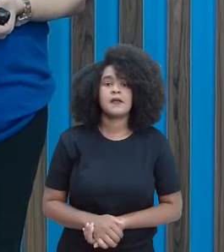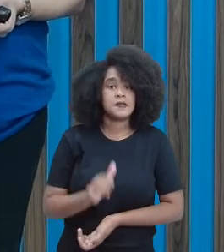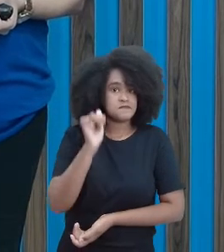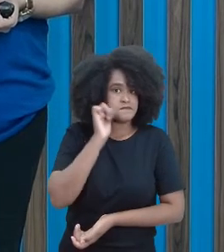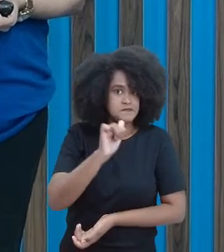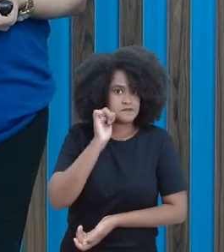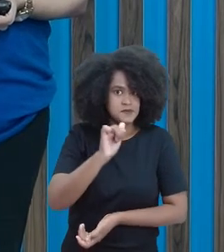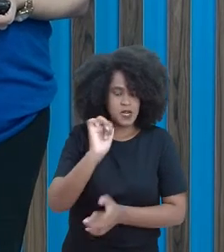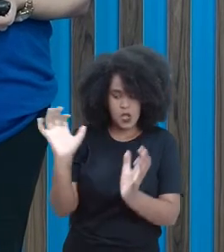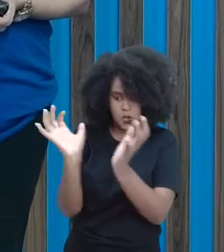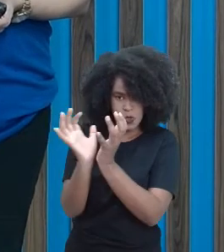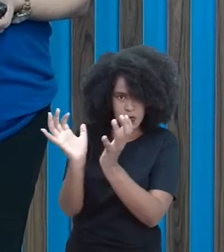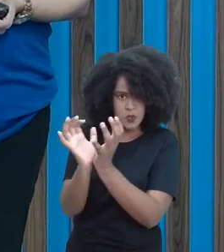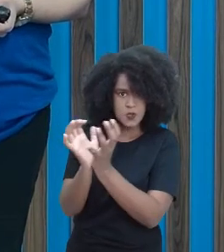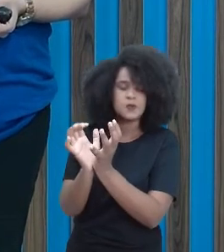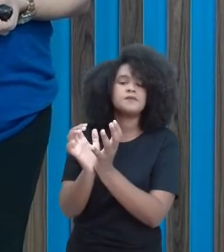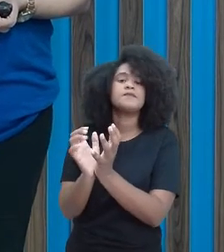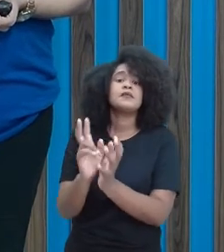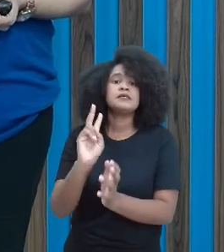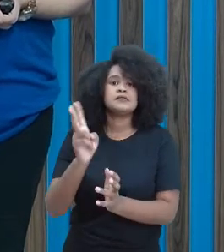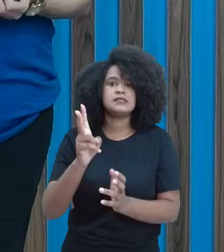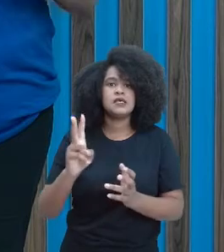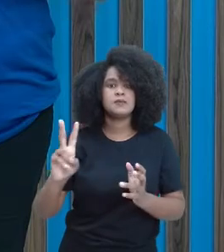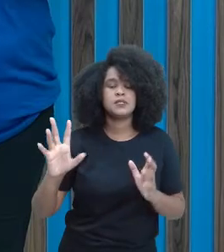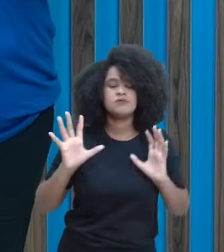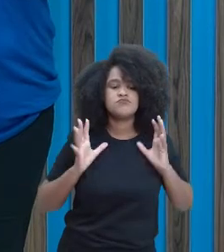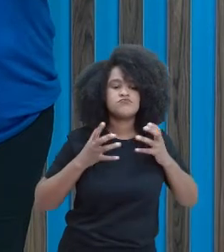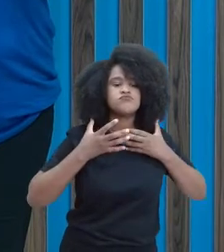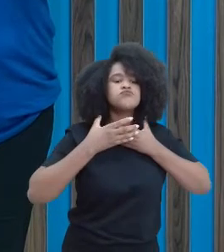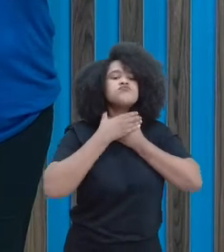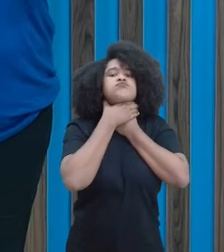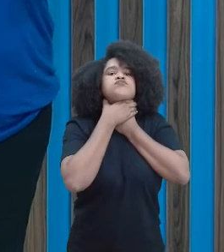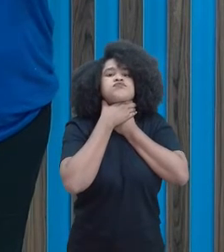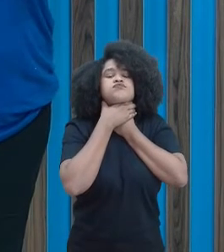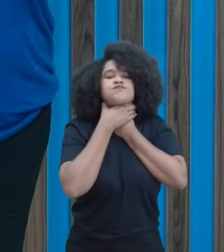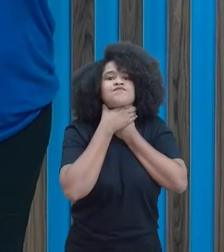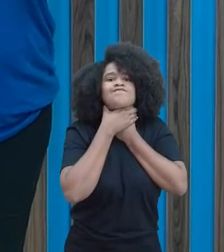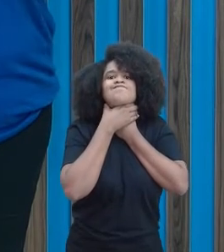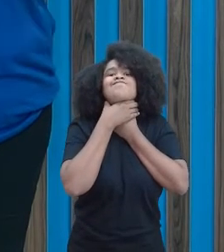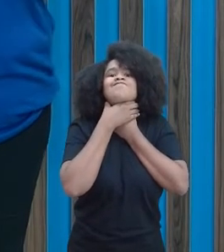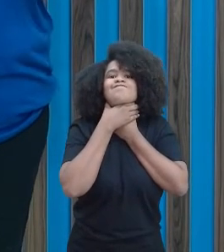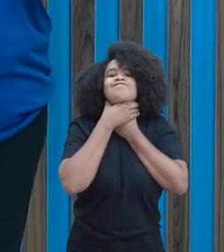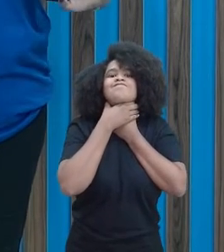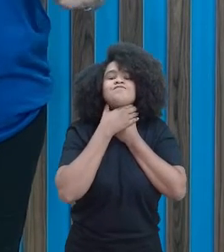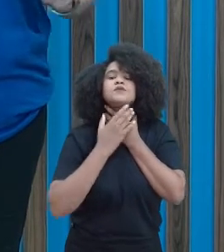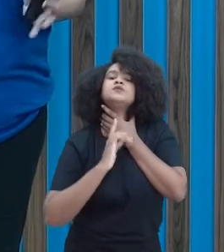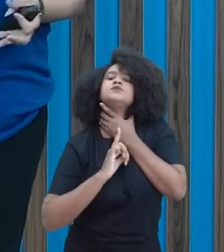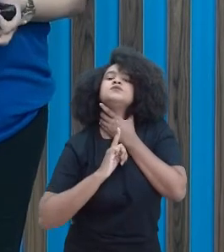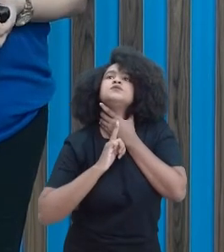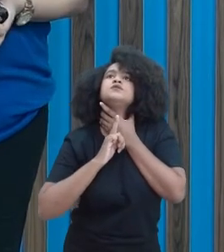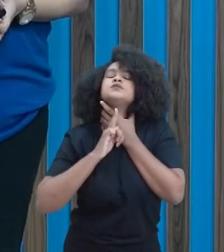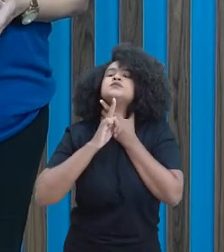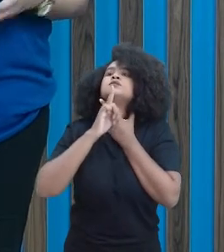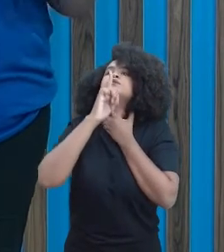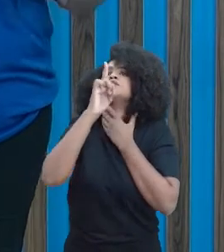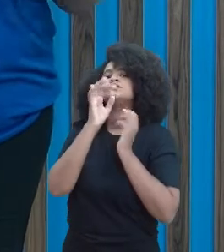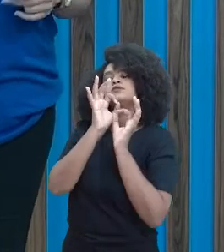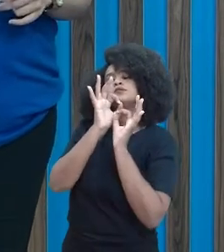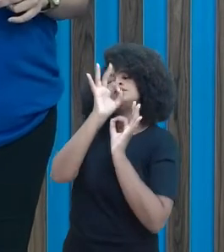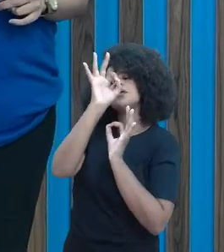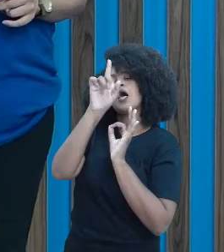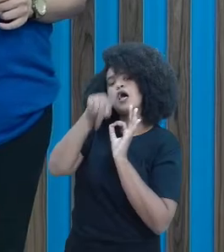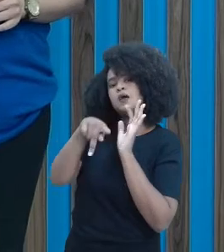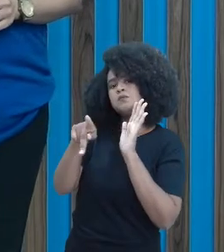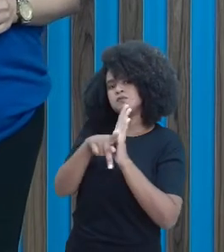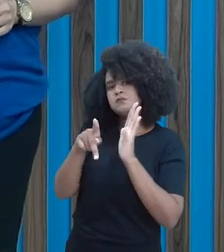essas mulheres, né, da tribo, elas colocam esses colares e vai forçando aqui a coluna, né, esse pescoço vai aumentando, tá? Então, tem a ver